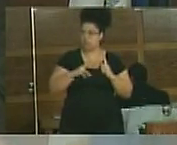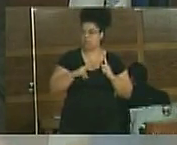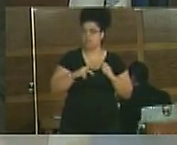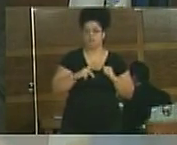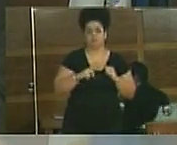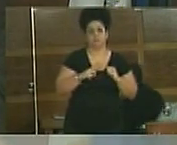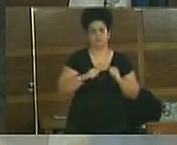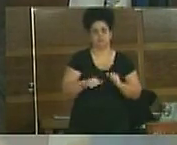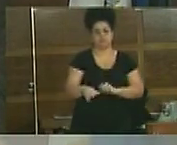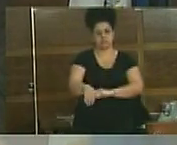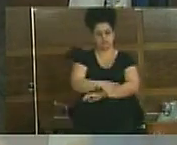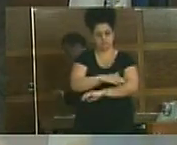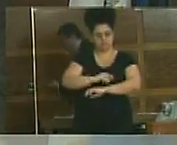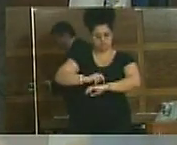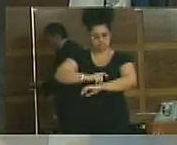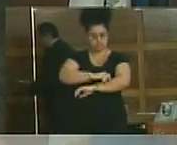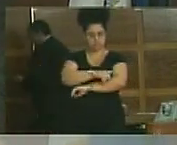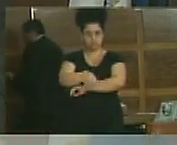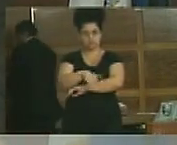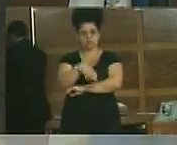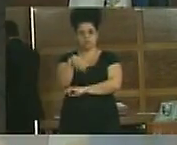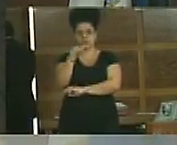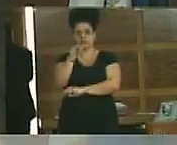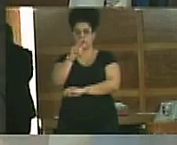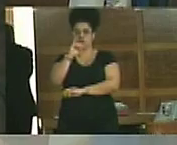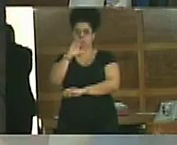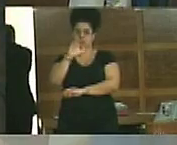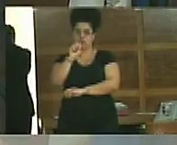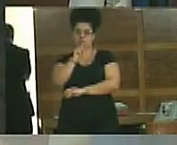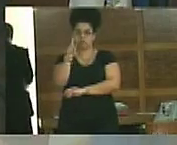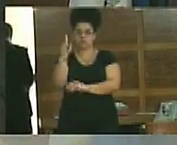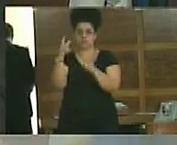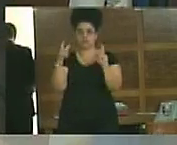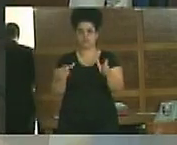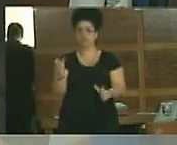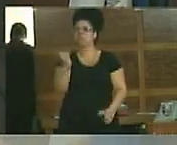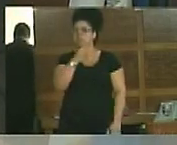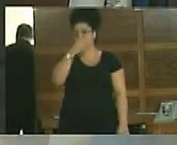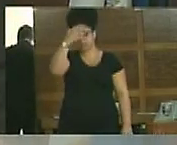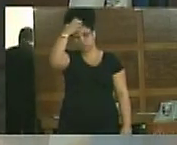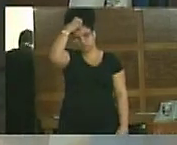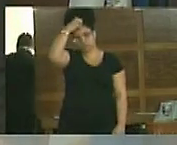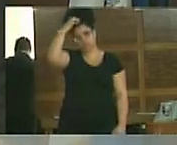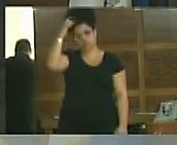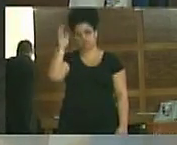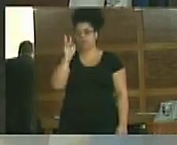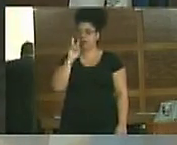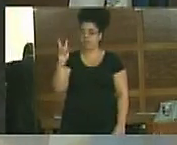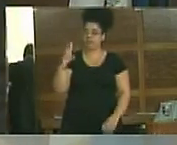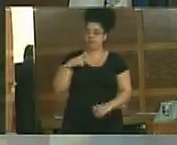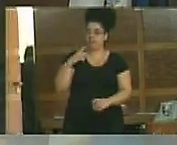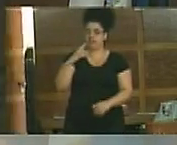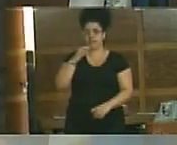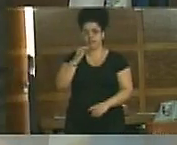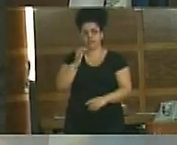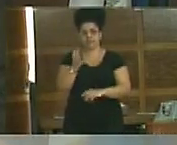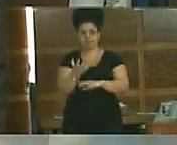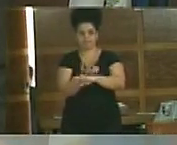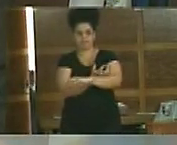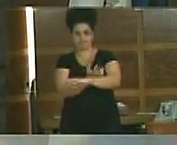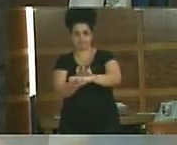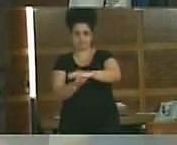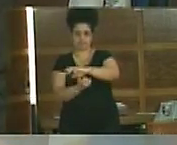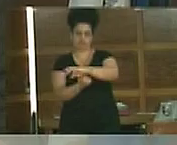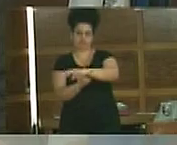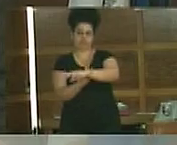da rua Maricá, no bairro Nova Angra. Ali também, infelizmente, o mato está invadindo ali aquele local